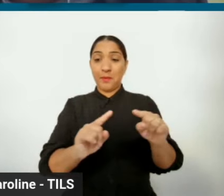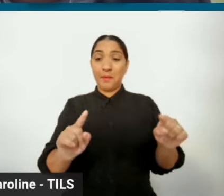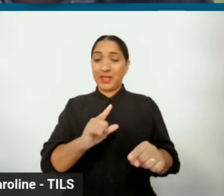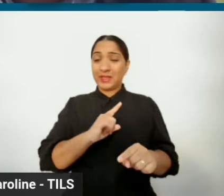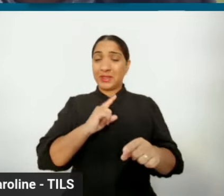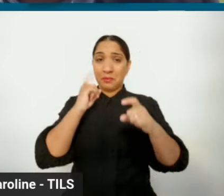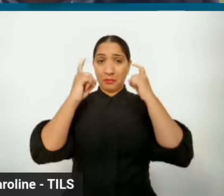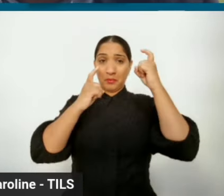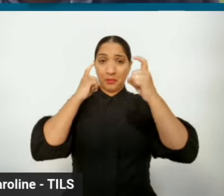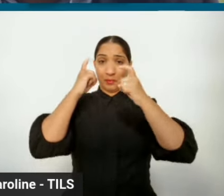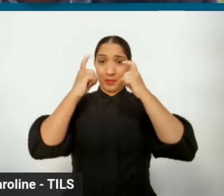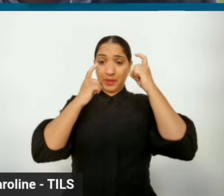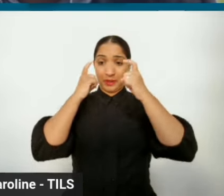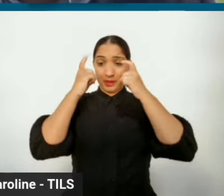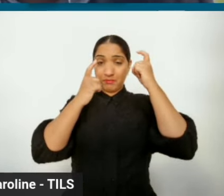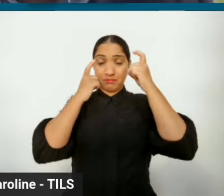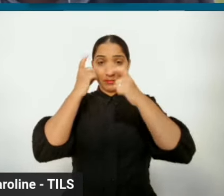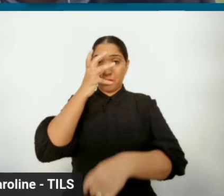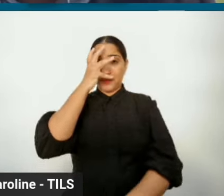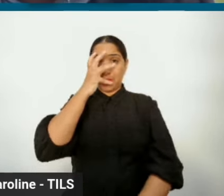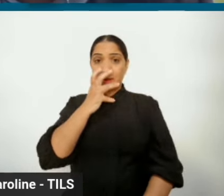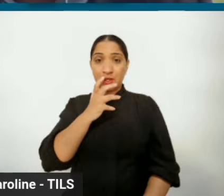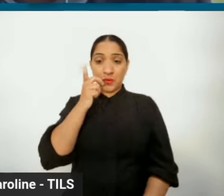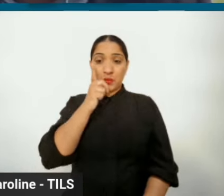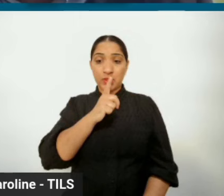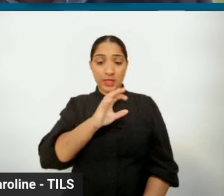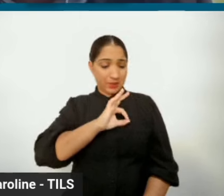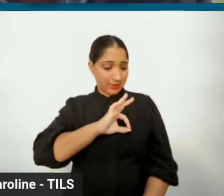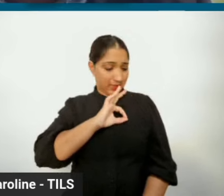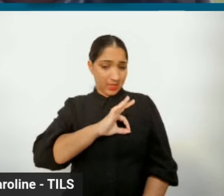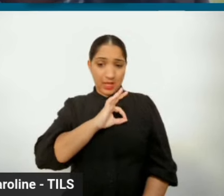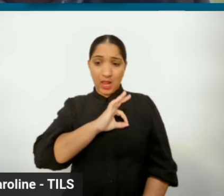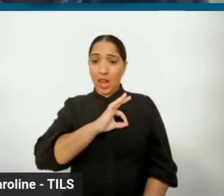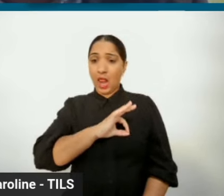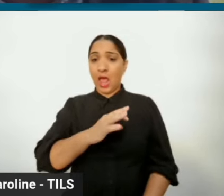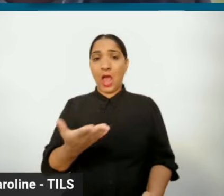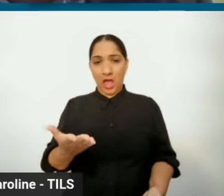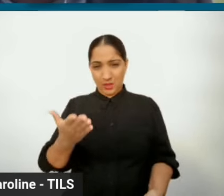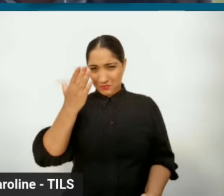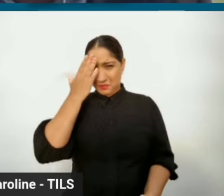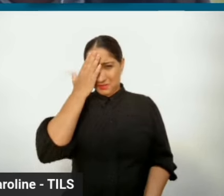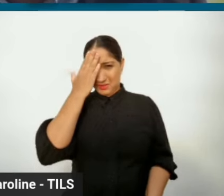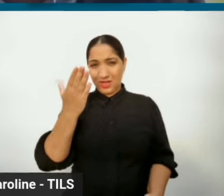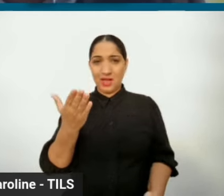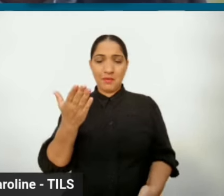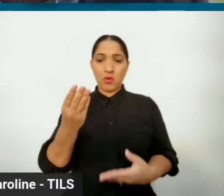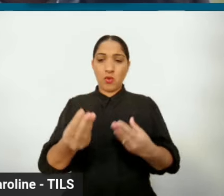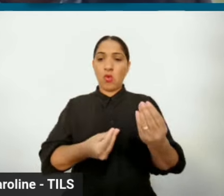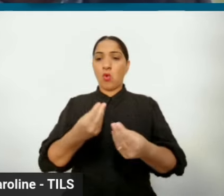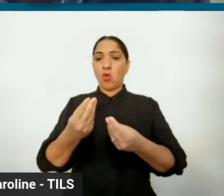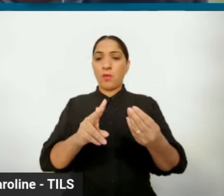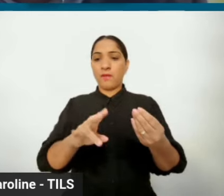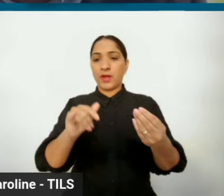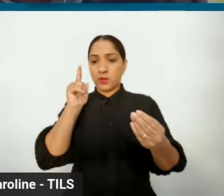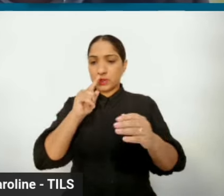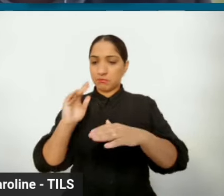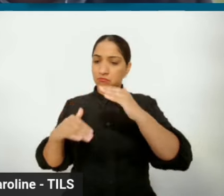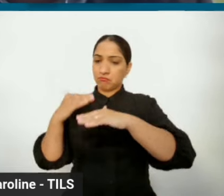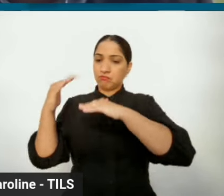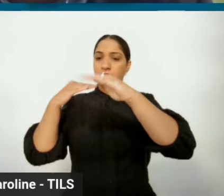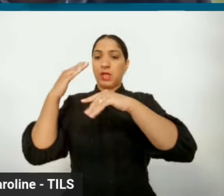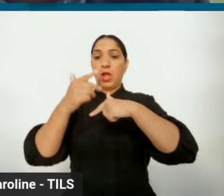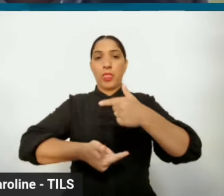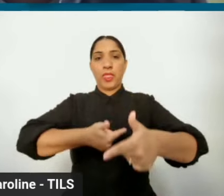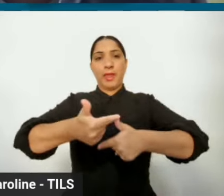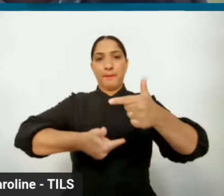nos próprios salários, né? Informação de que o rendimento do trabalho das pessoas